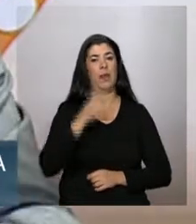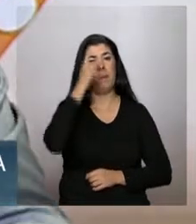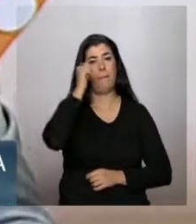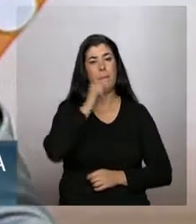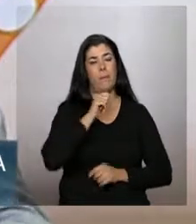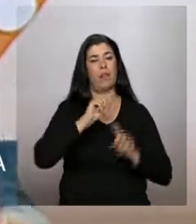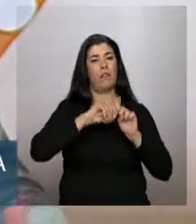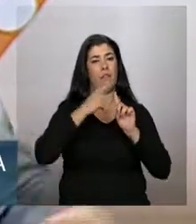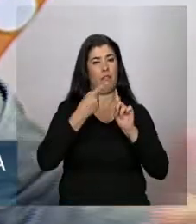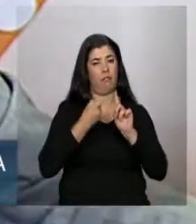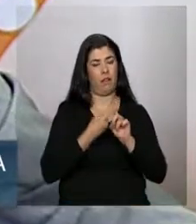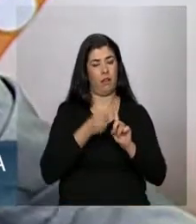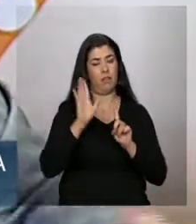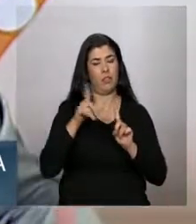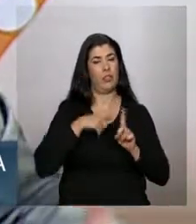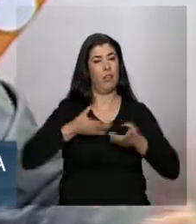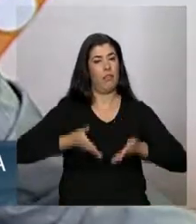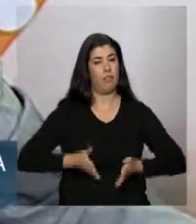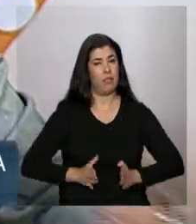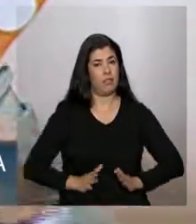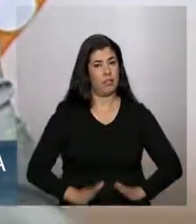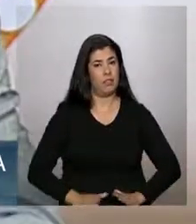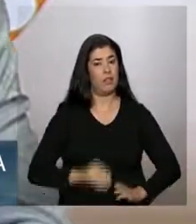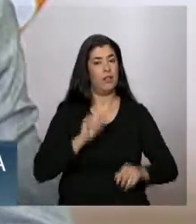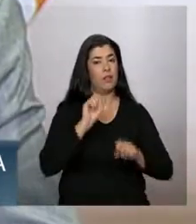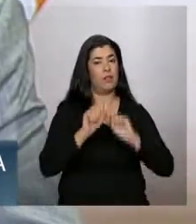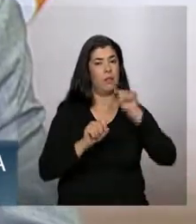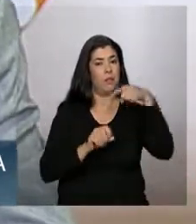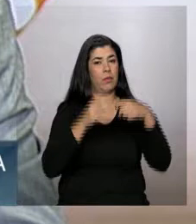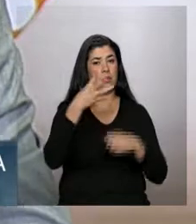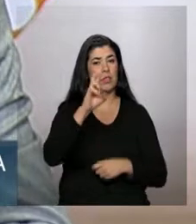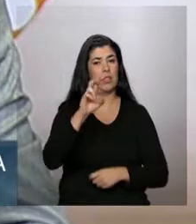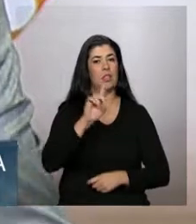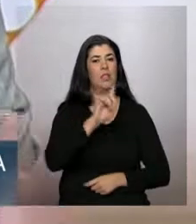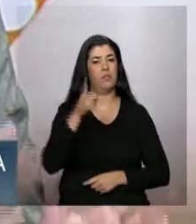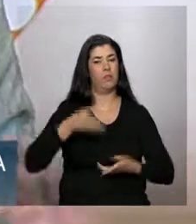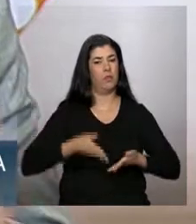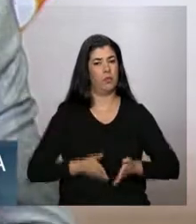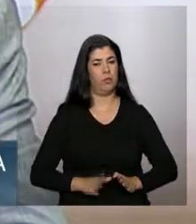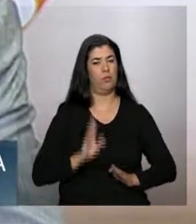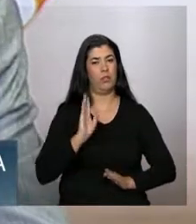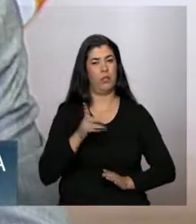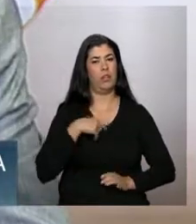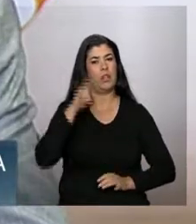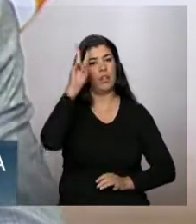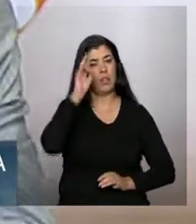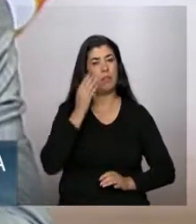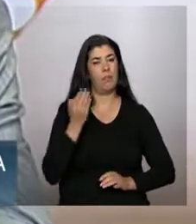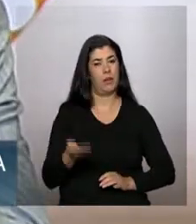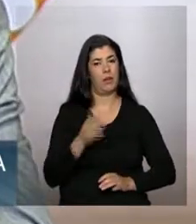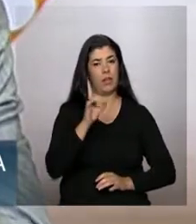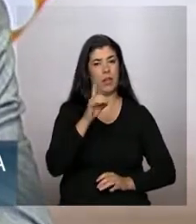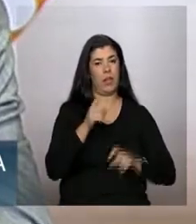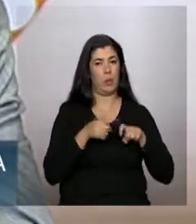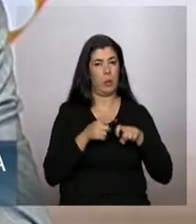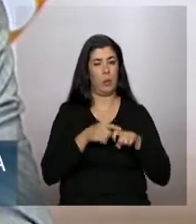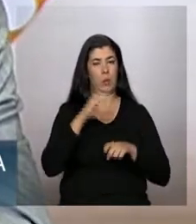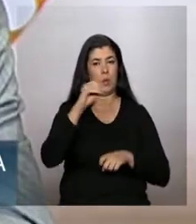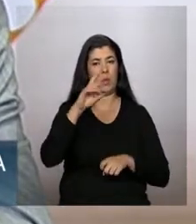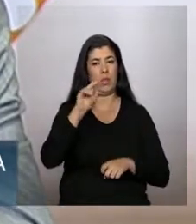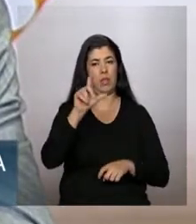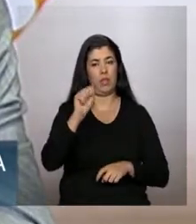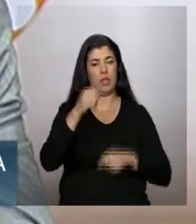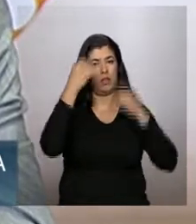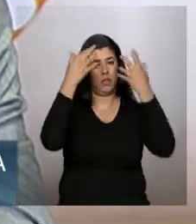e puérperas até 45 dias depois do parto. Lembrando aquilo que a doutora Carla colocou, a importância de transferir